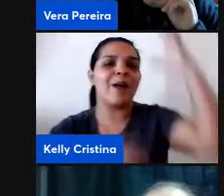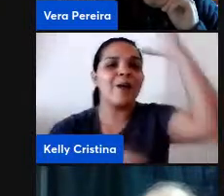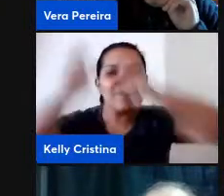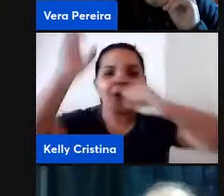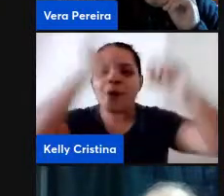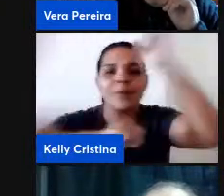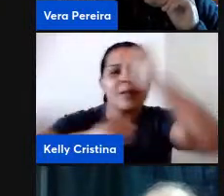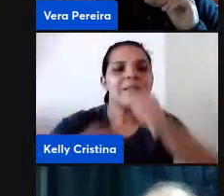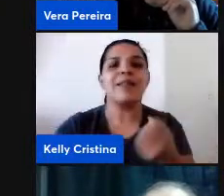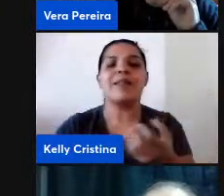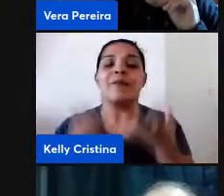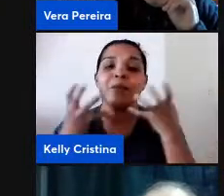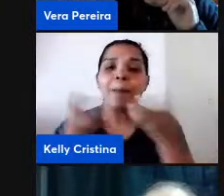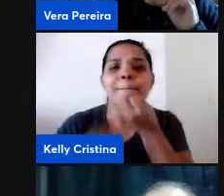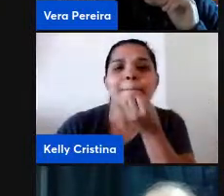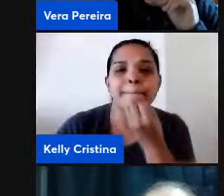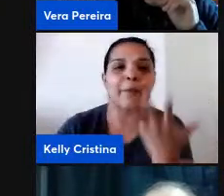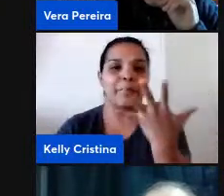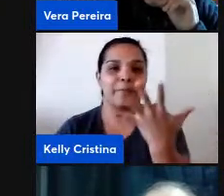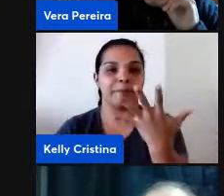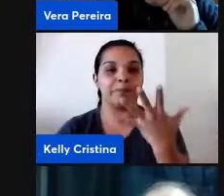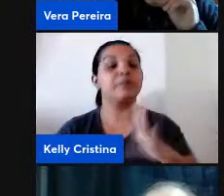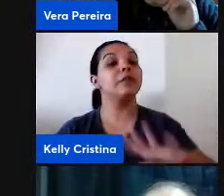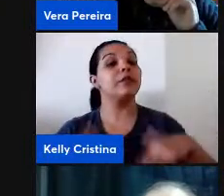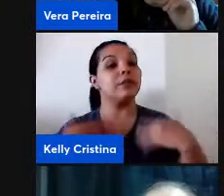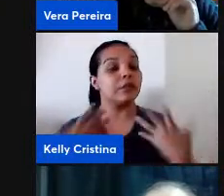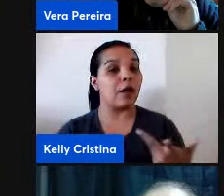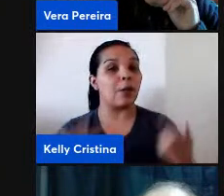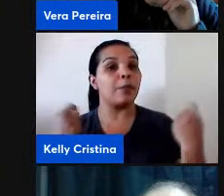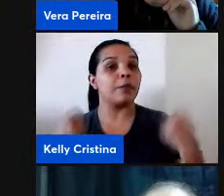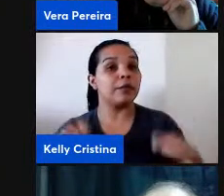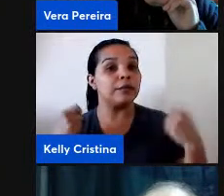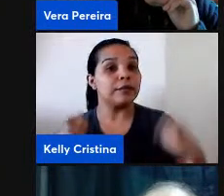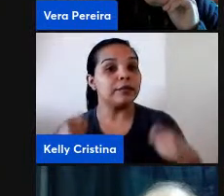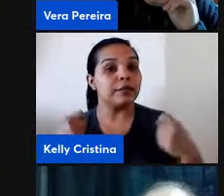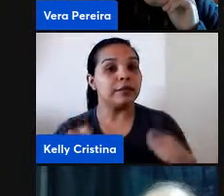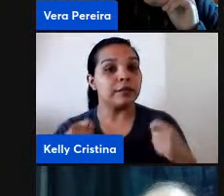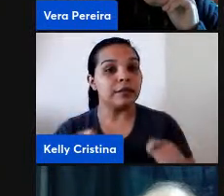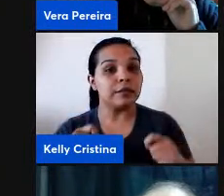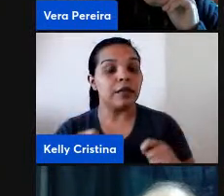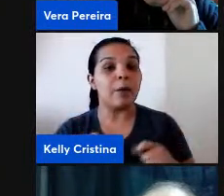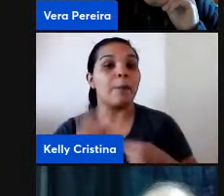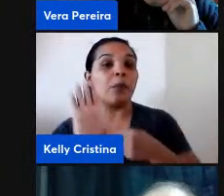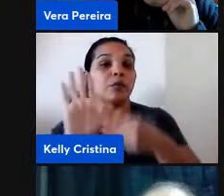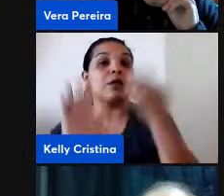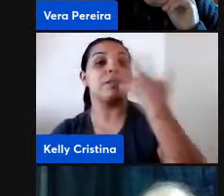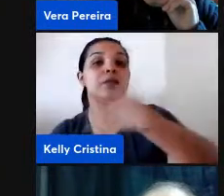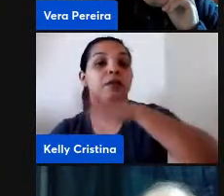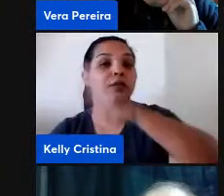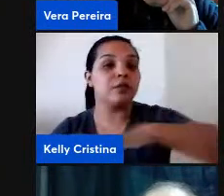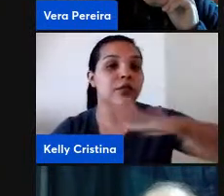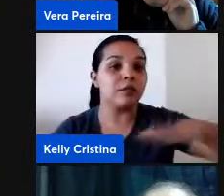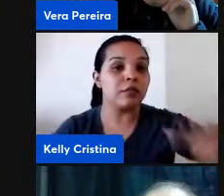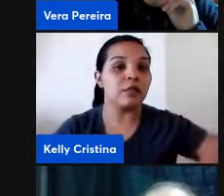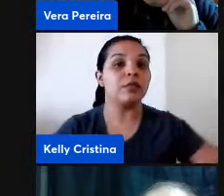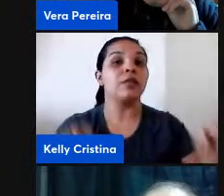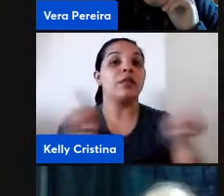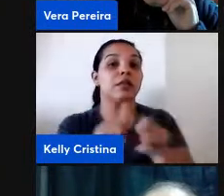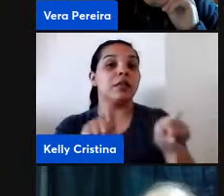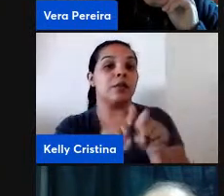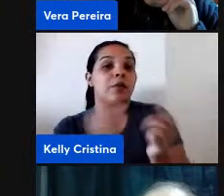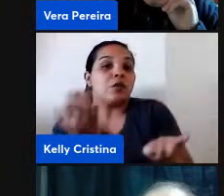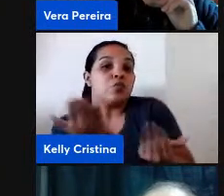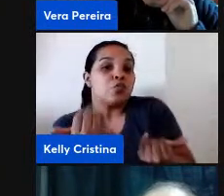é muito bom. Então, nós temos que mostrar para as nossas crianças e nossos jovens